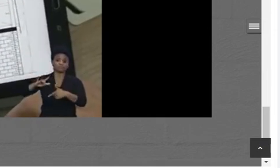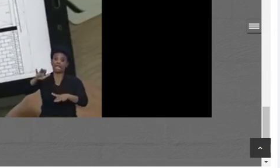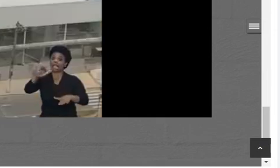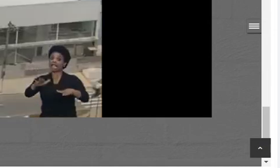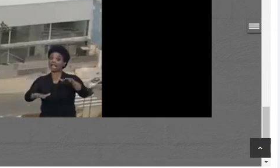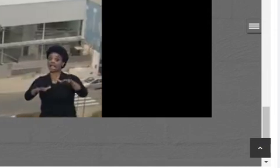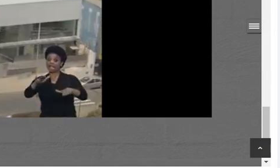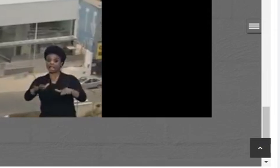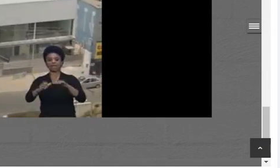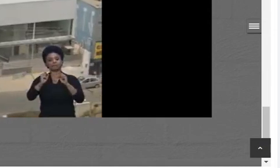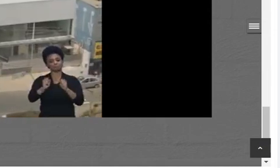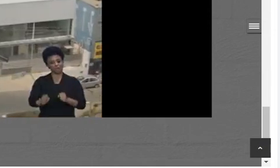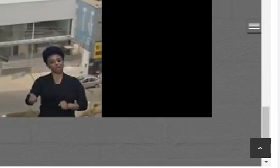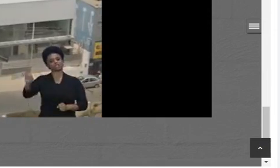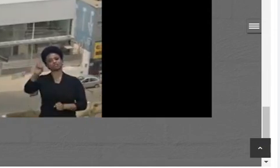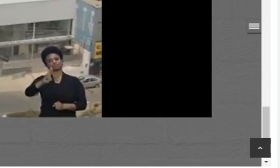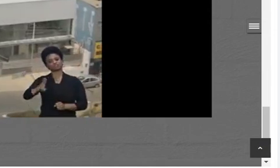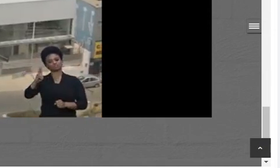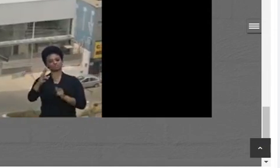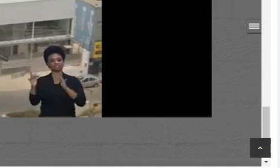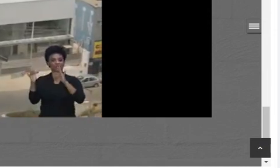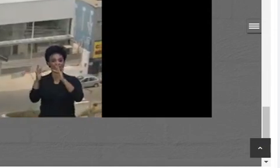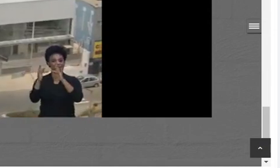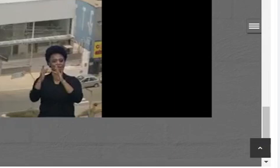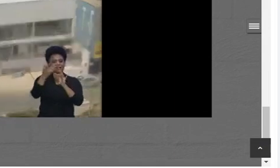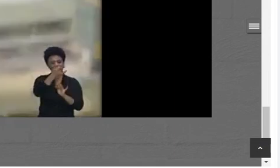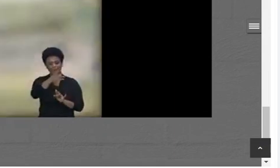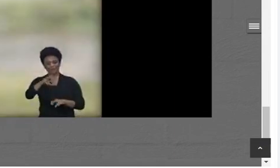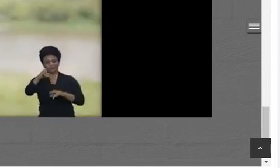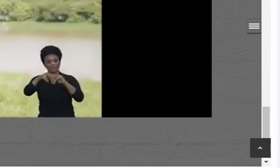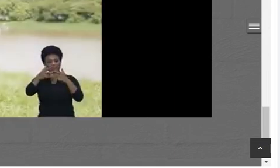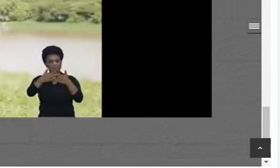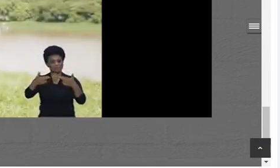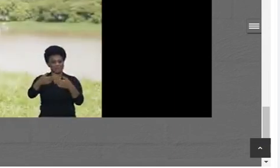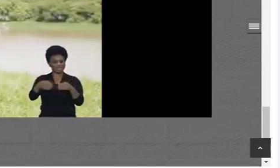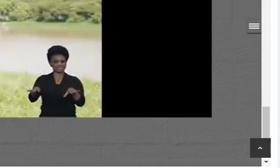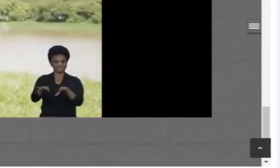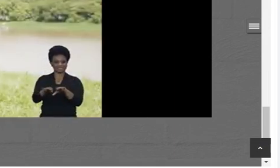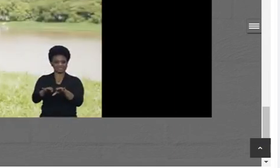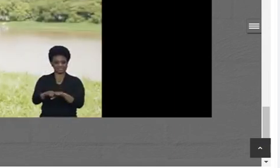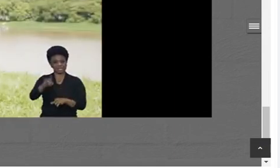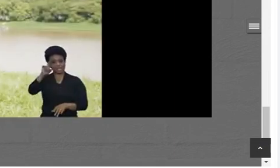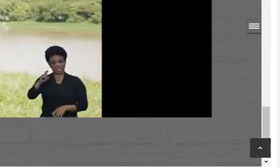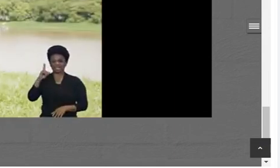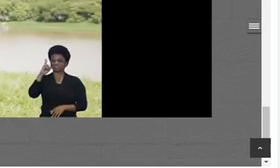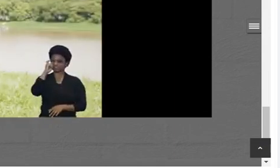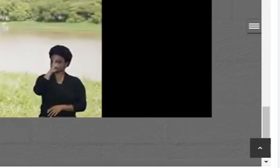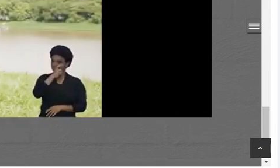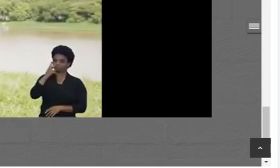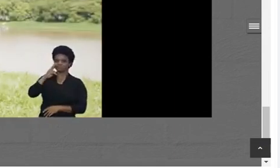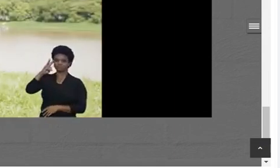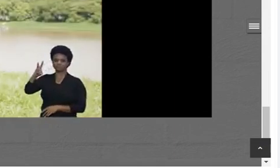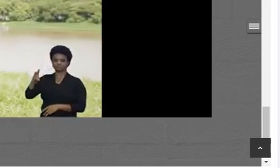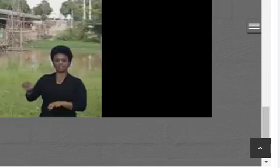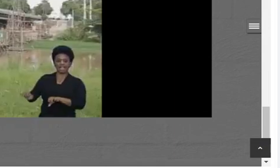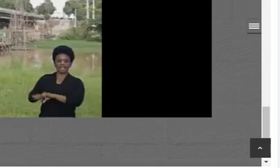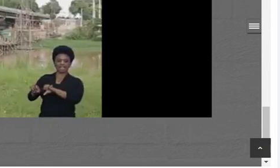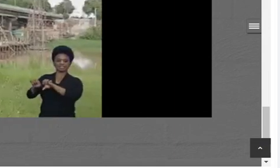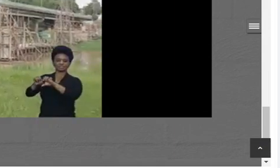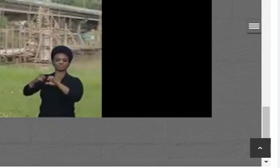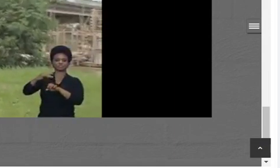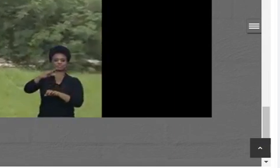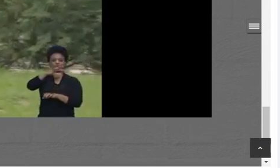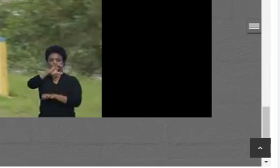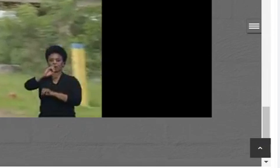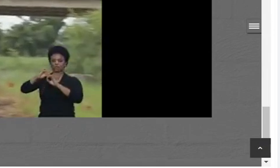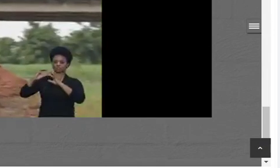ele possa ser utilizado em combinação com outros materiais. Que é difícil hoje a gente ver uma estrutura de uma ponte, do viaduto,